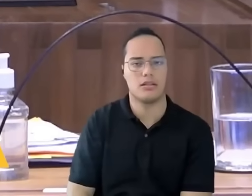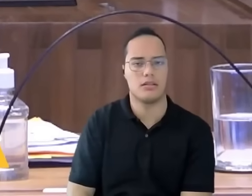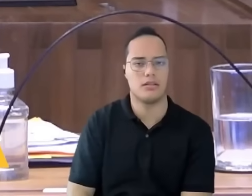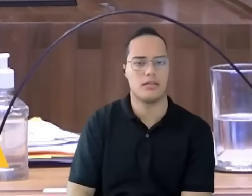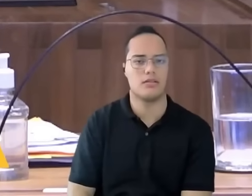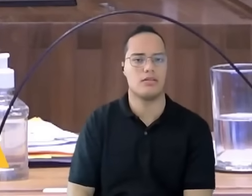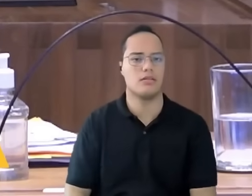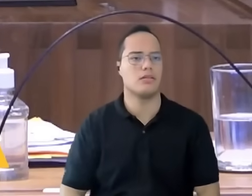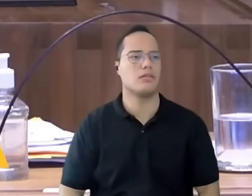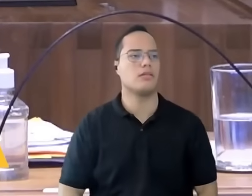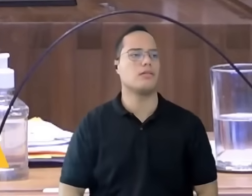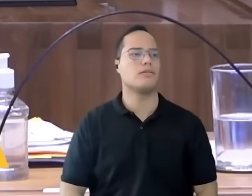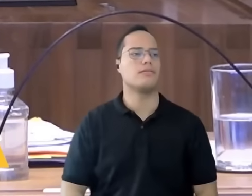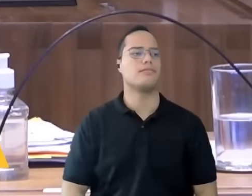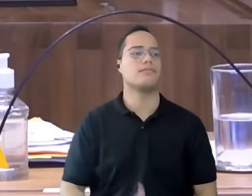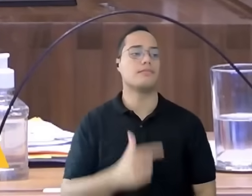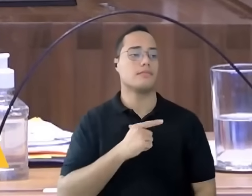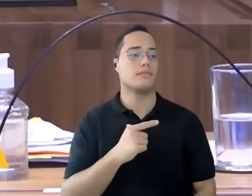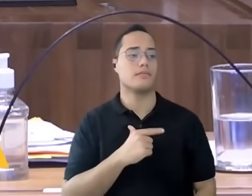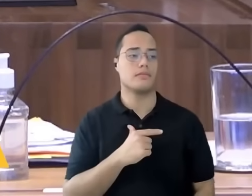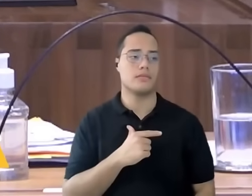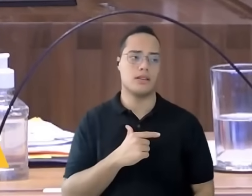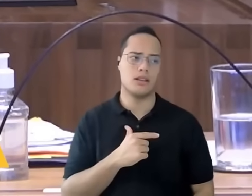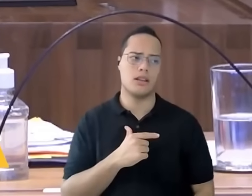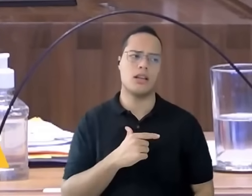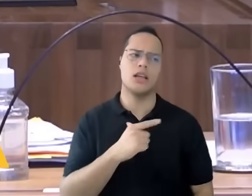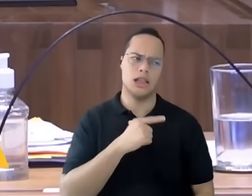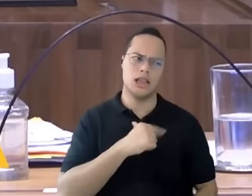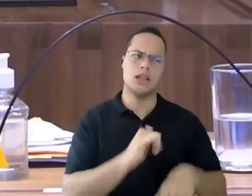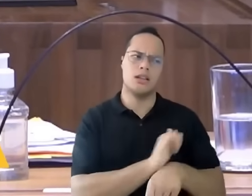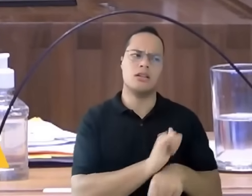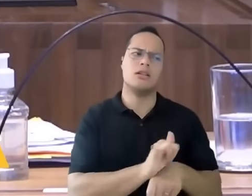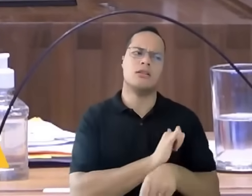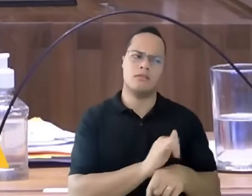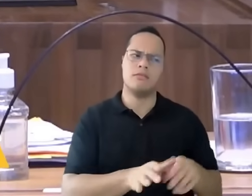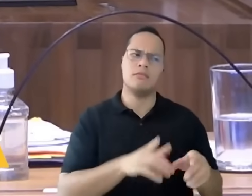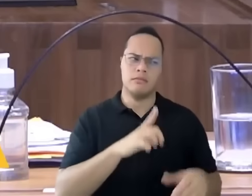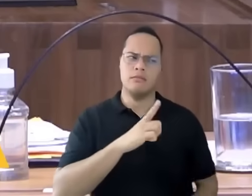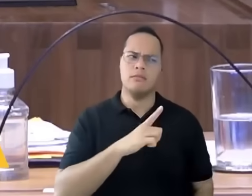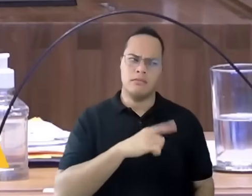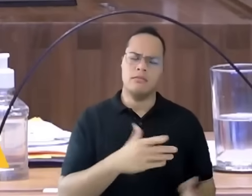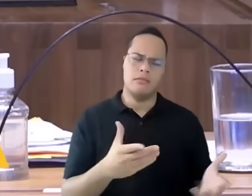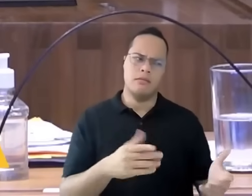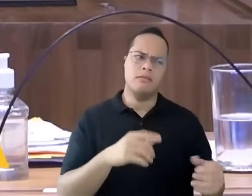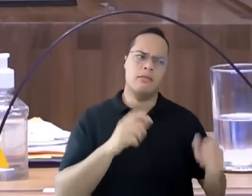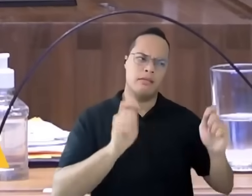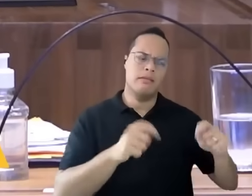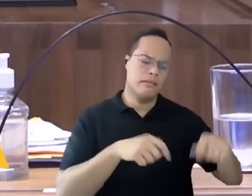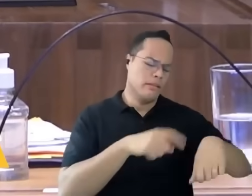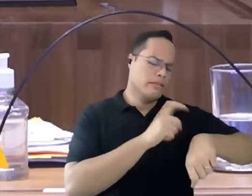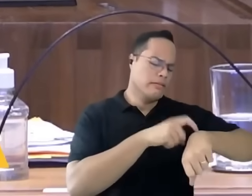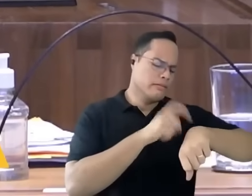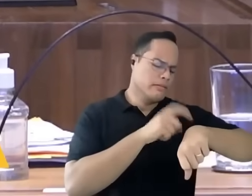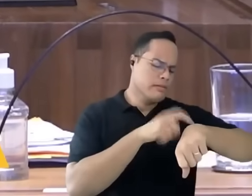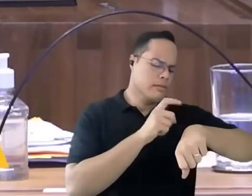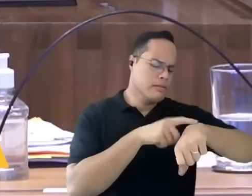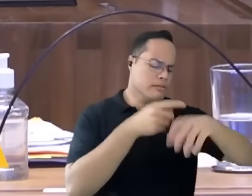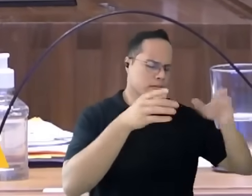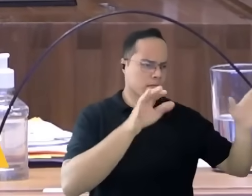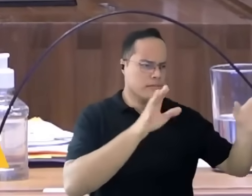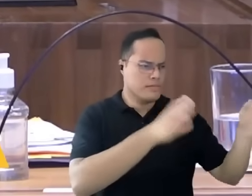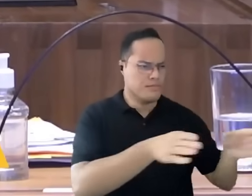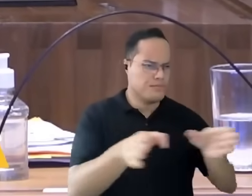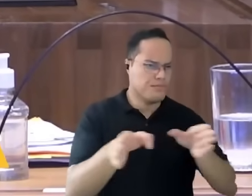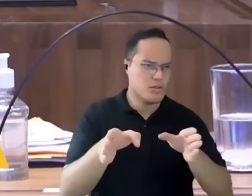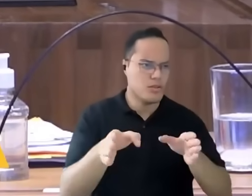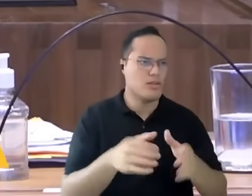nós teríamos tido tempo de fazer muita coisa nós teríamos tempo de acionar fazer o plano de chamada do